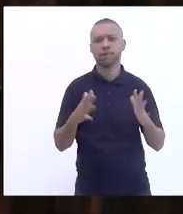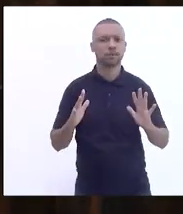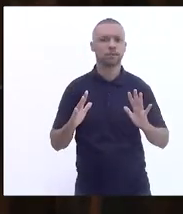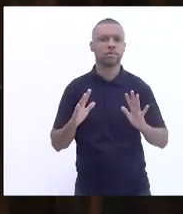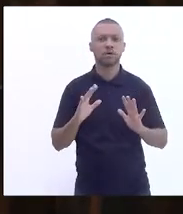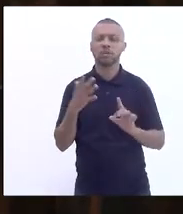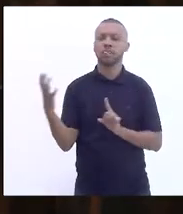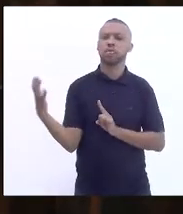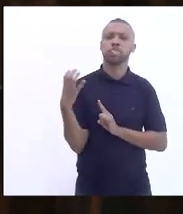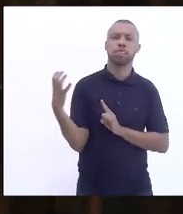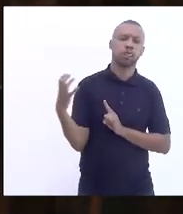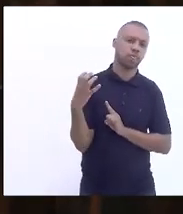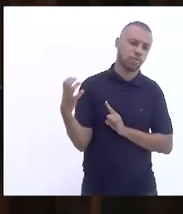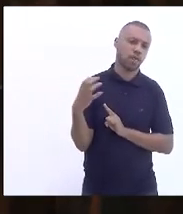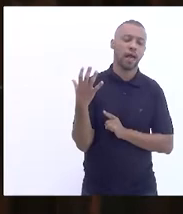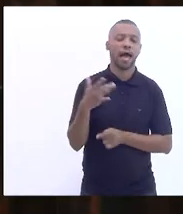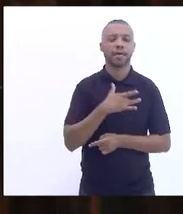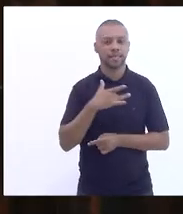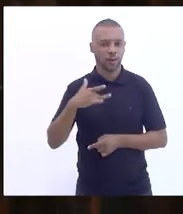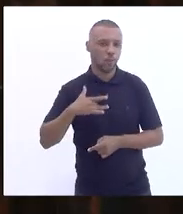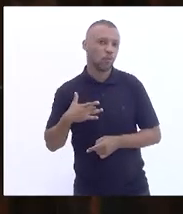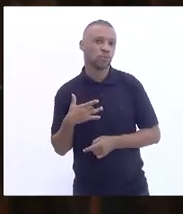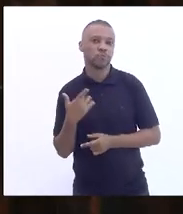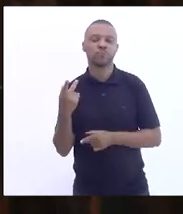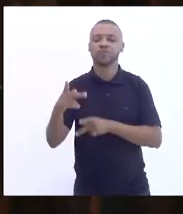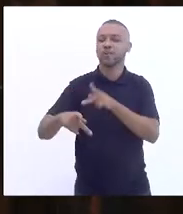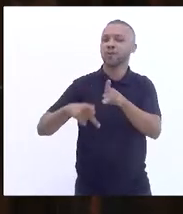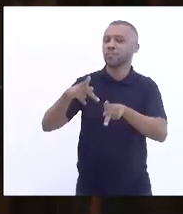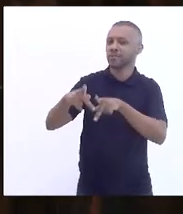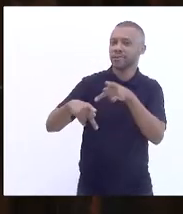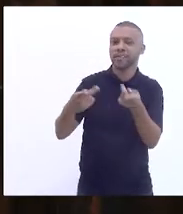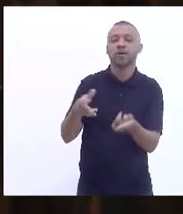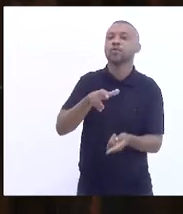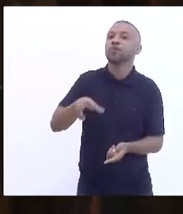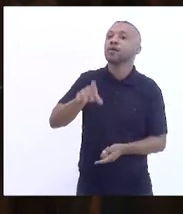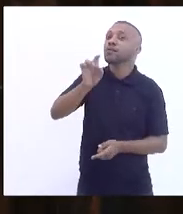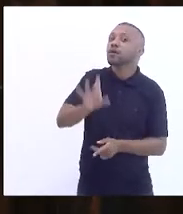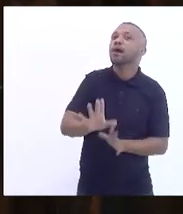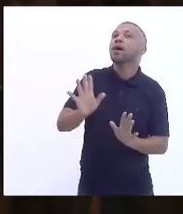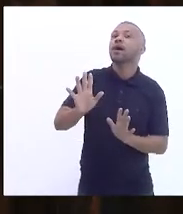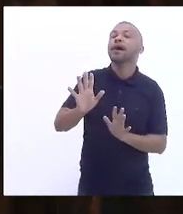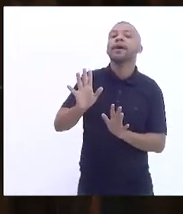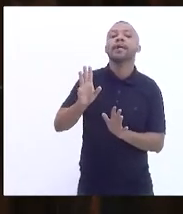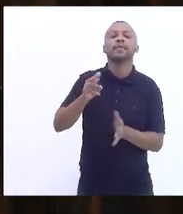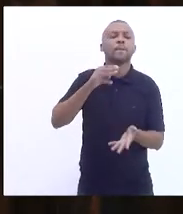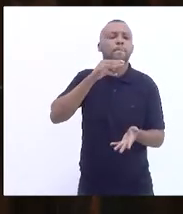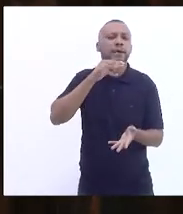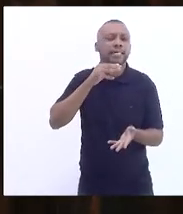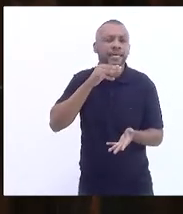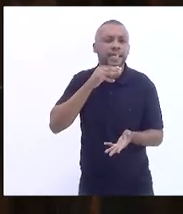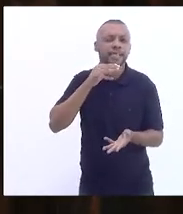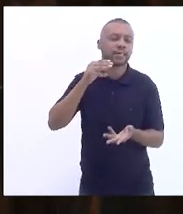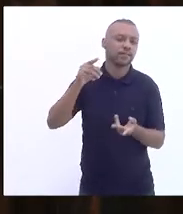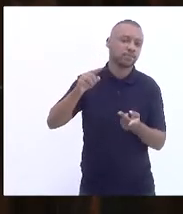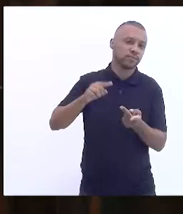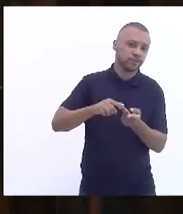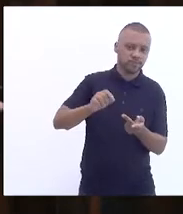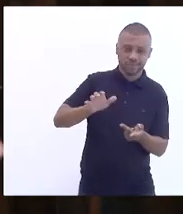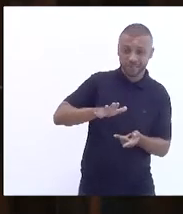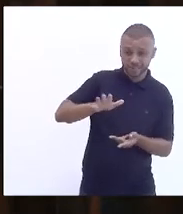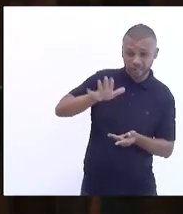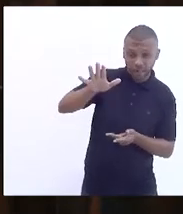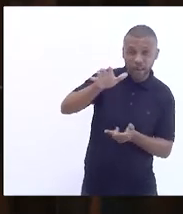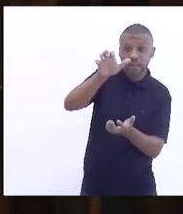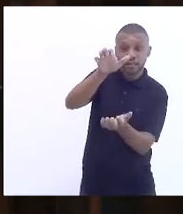afeta muito a saúde da população e não só ali Manguinhos né É como no território de uma